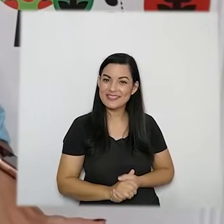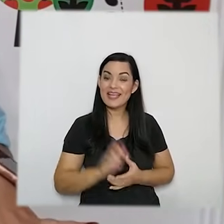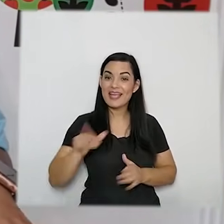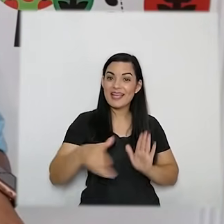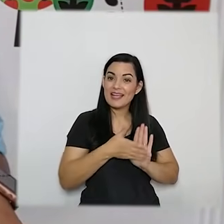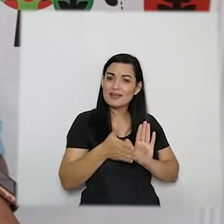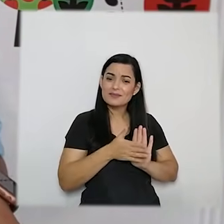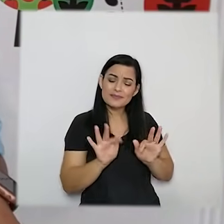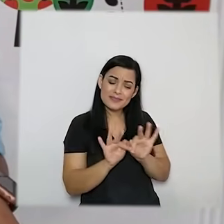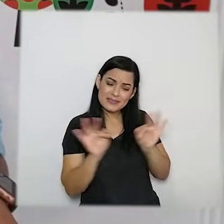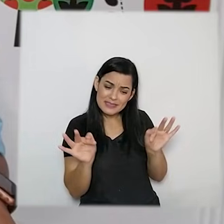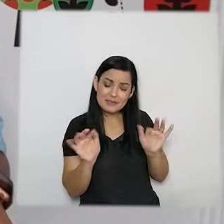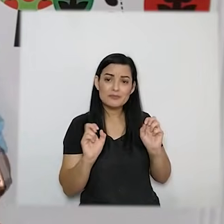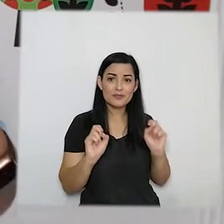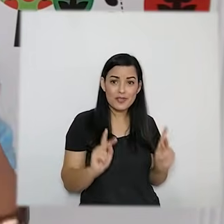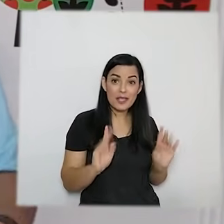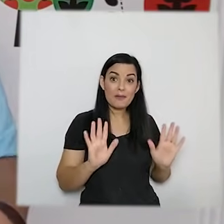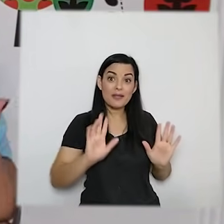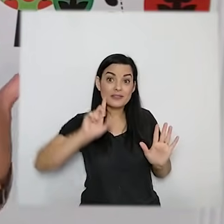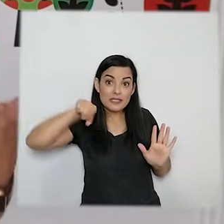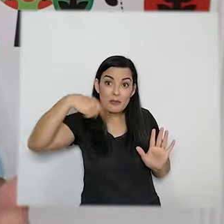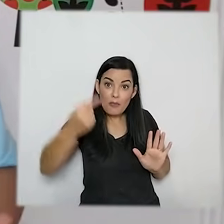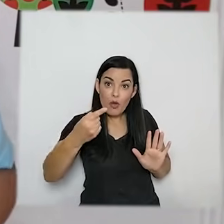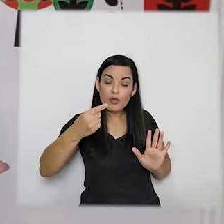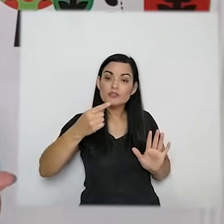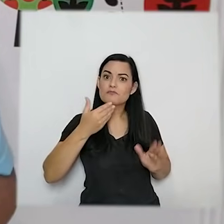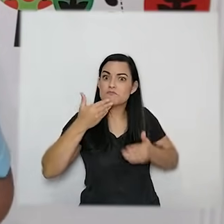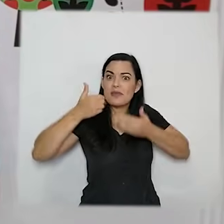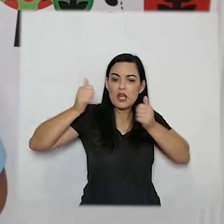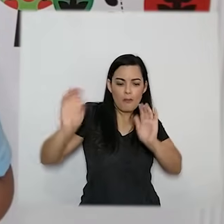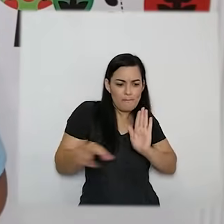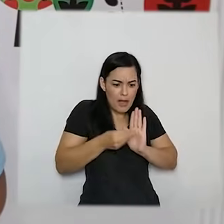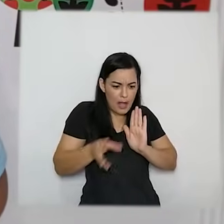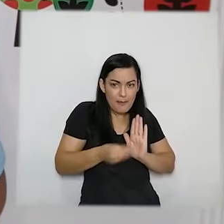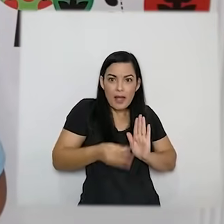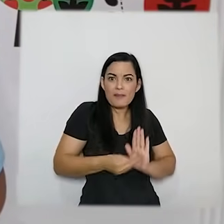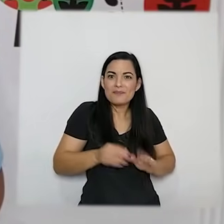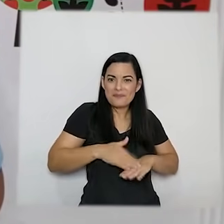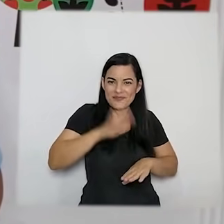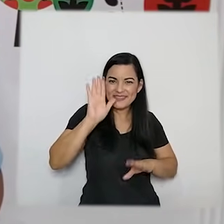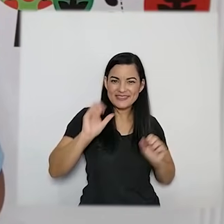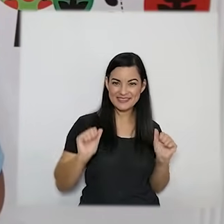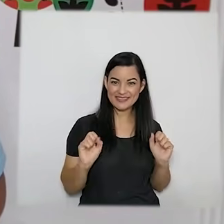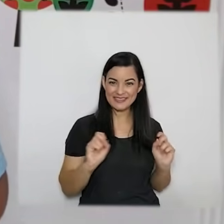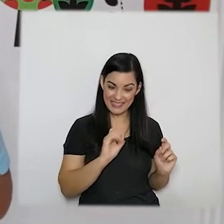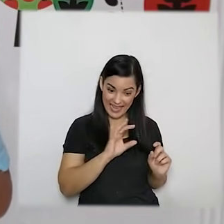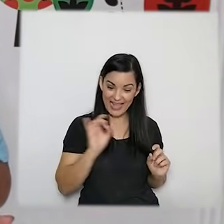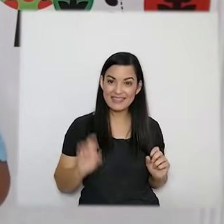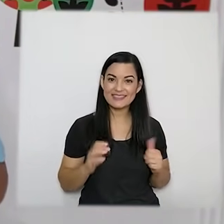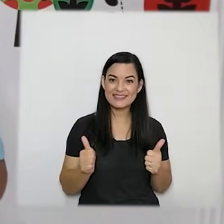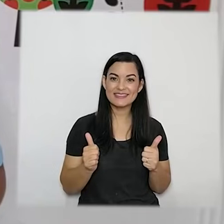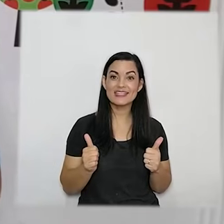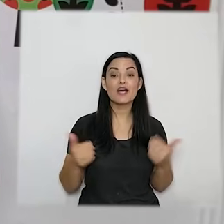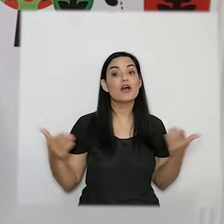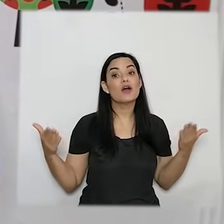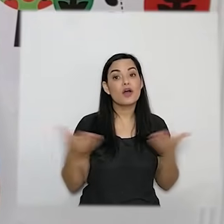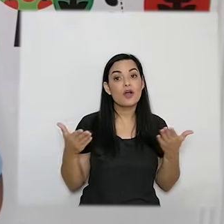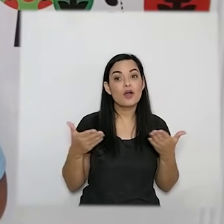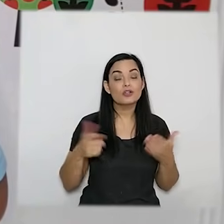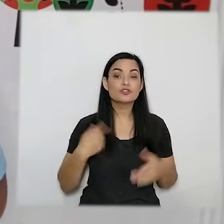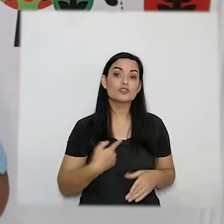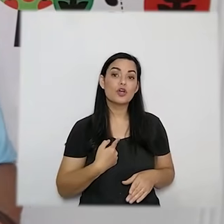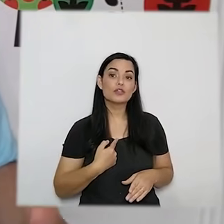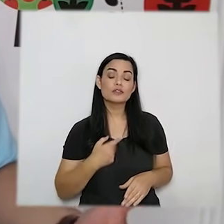uma proposta bem simples, mas depois nós vamos enriquecendo todas elas, tá bom? Então, hoje nós